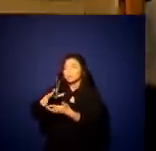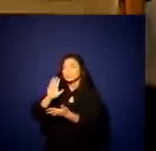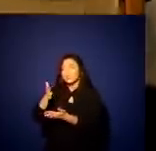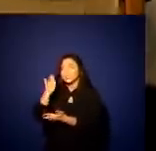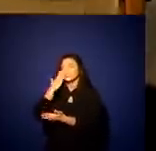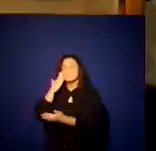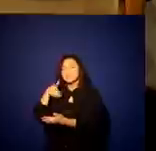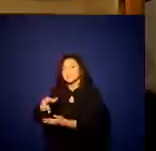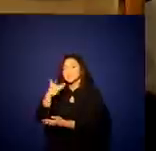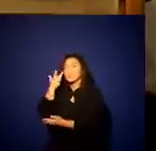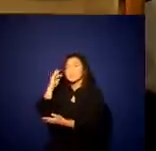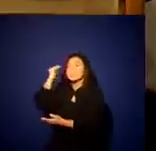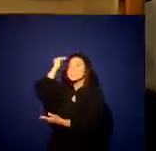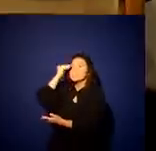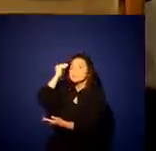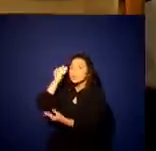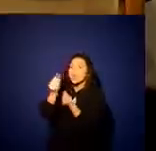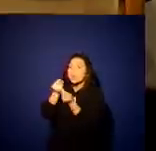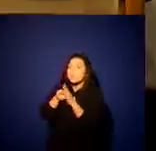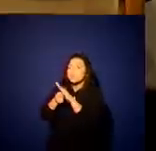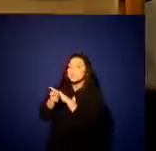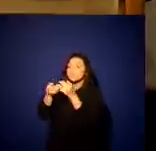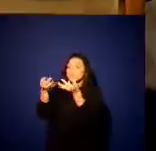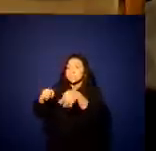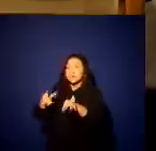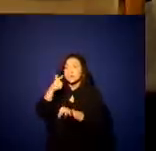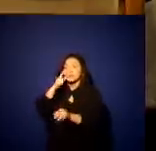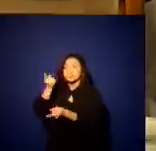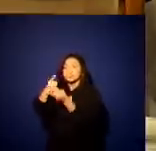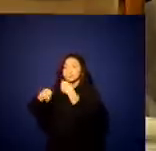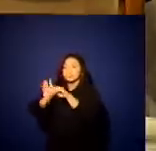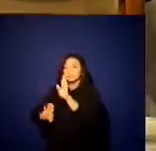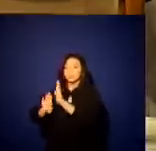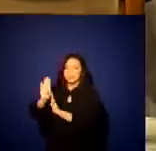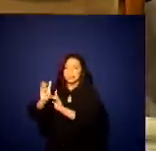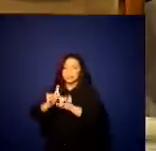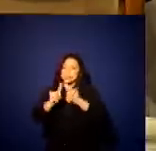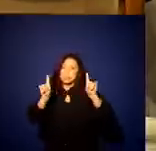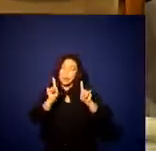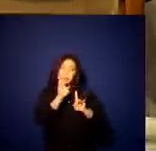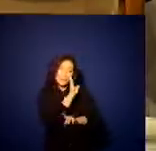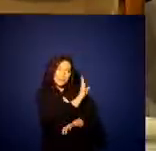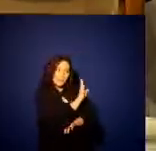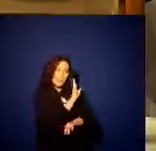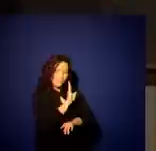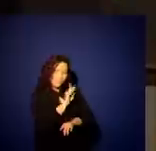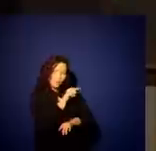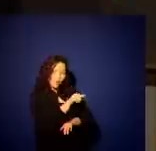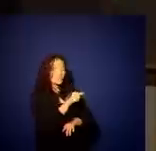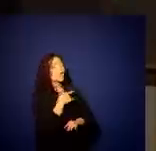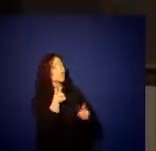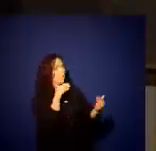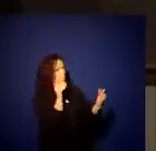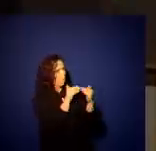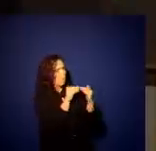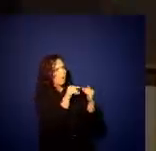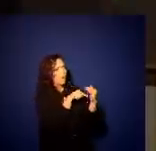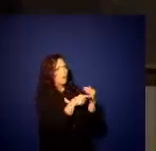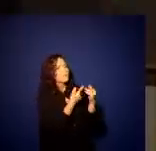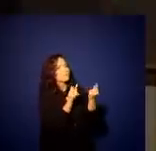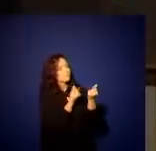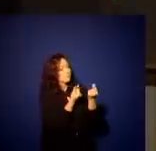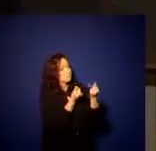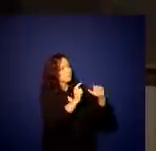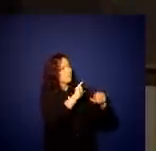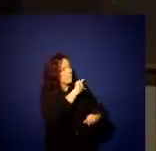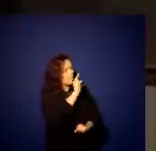né no caso do Banco do Brasil a gente não tem no portfólio a gente concorda que tá barato acho que